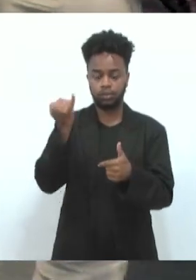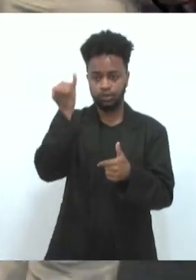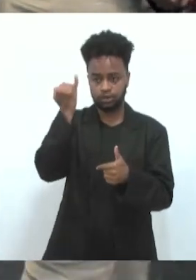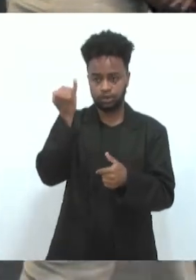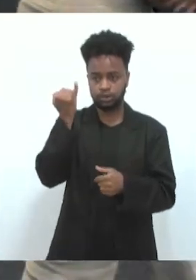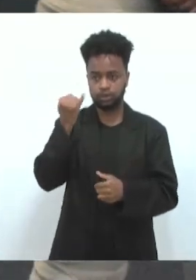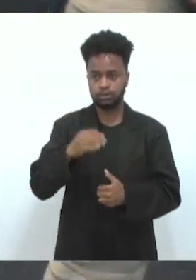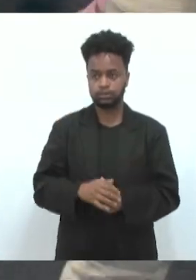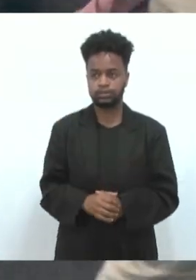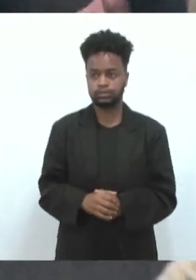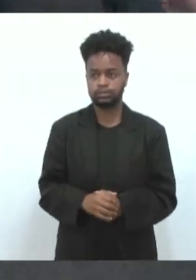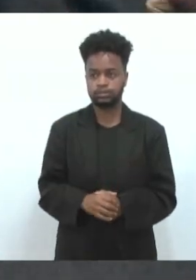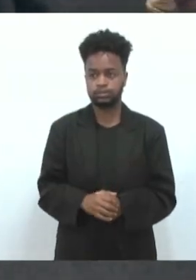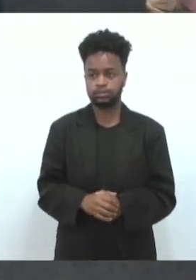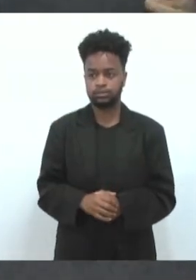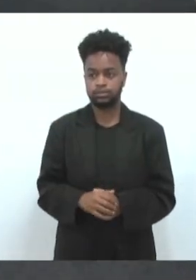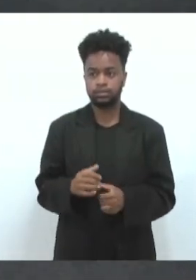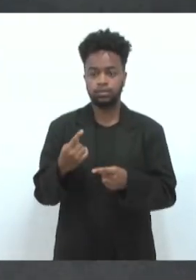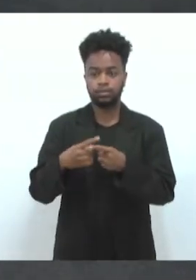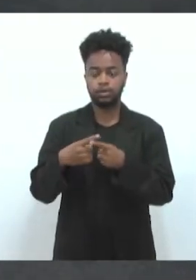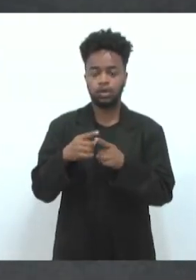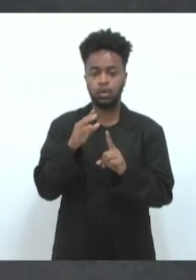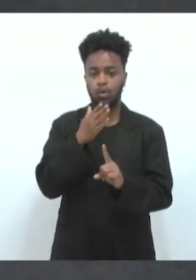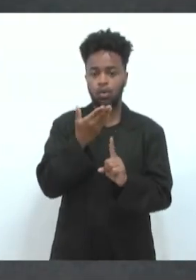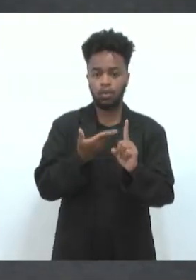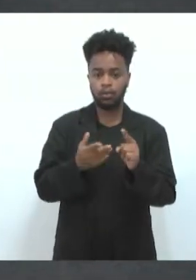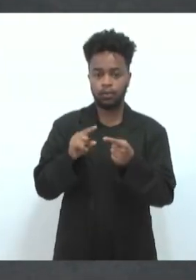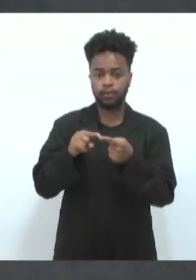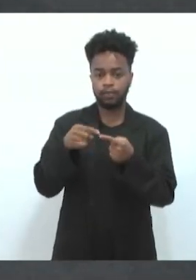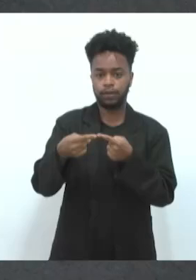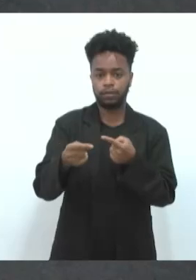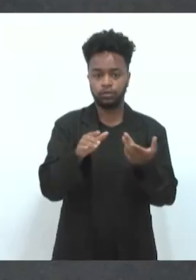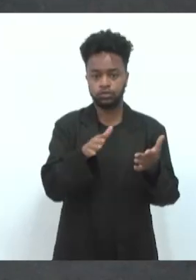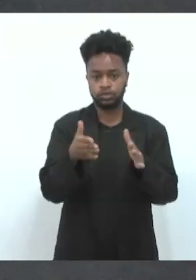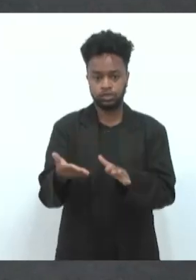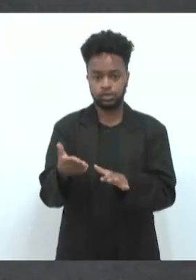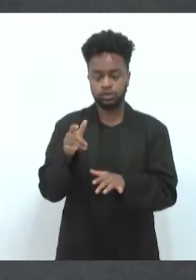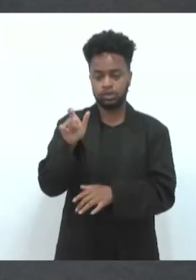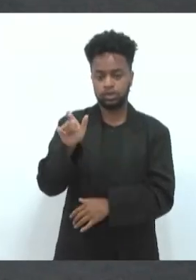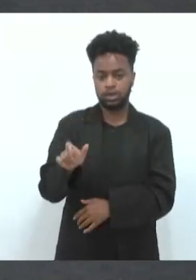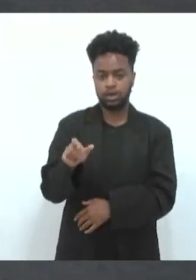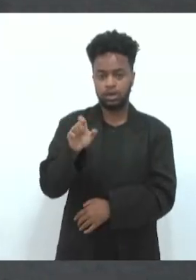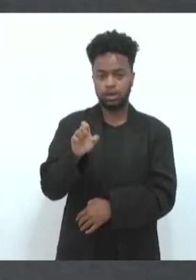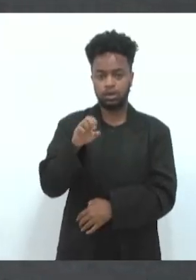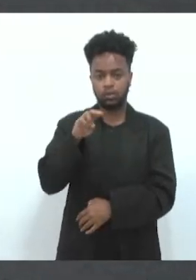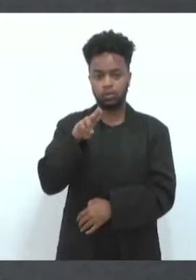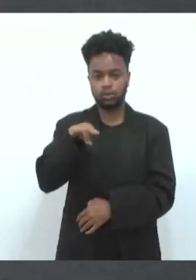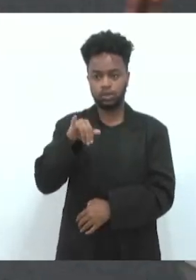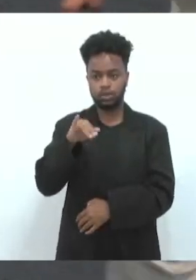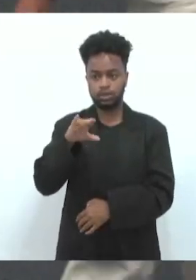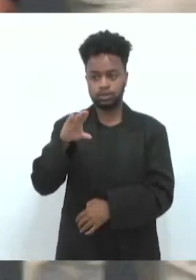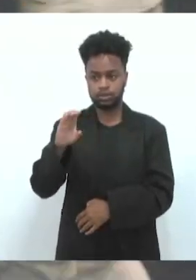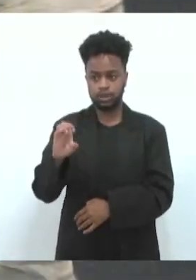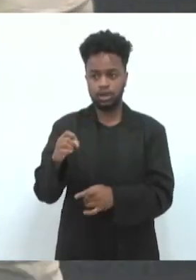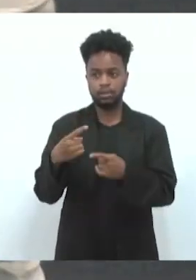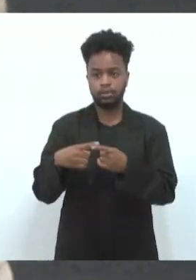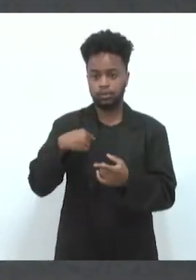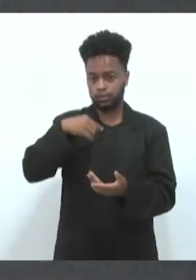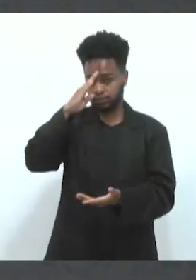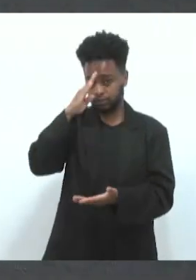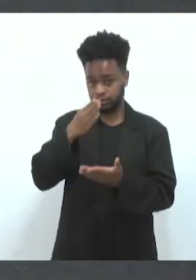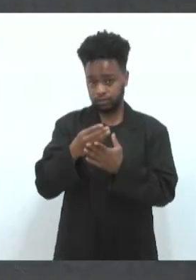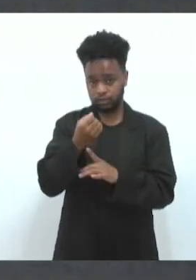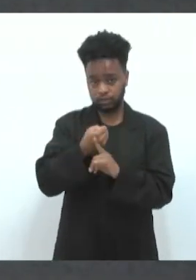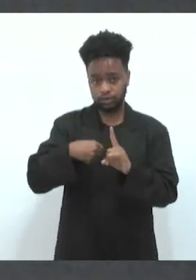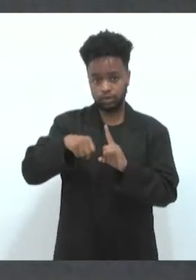importante de homenagear pós-mortem Eunice Paiva. Acho que toda a sociedade brasileira, quem